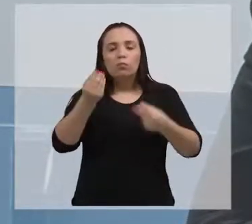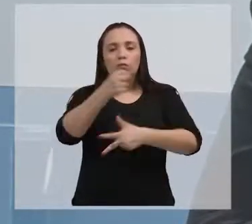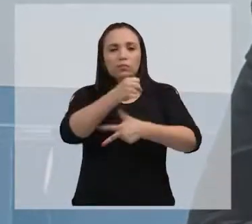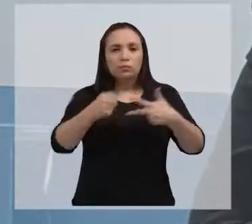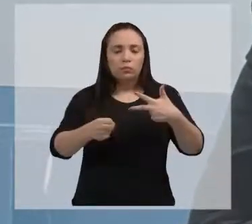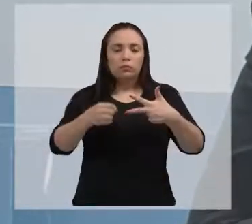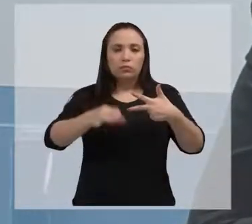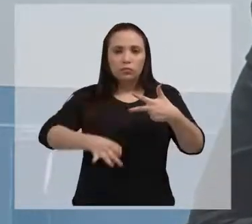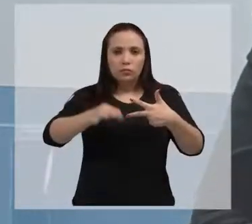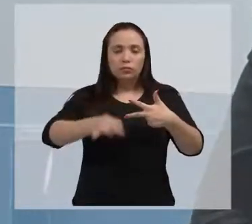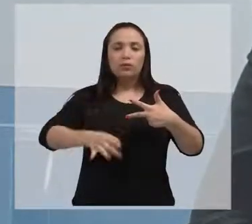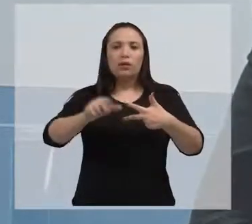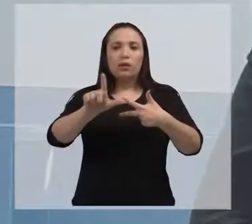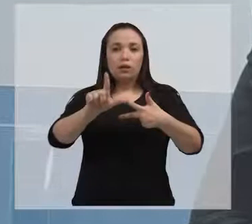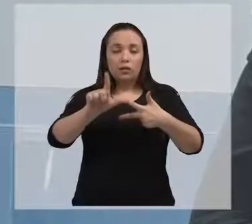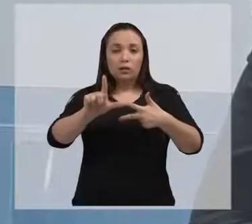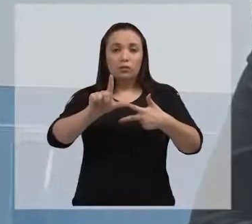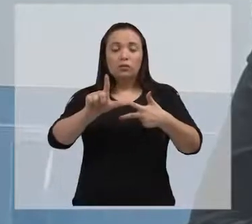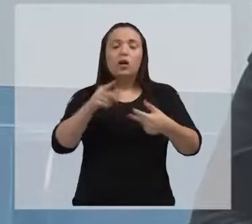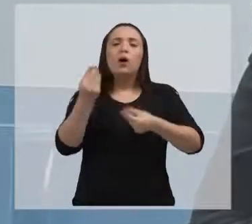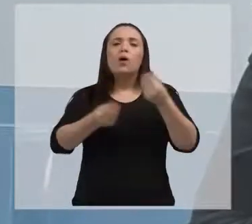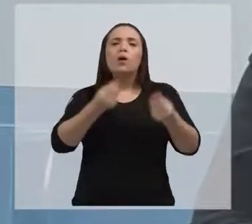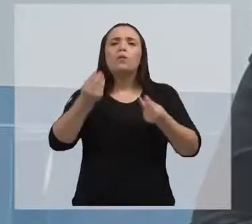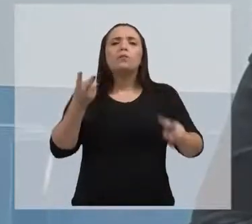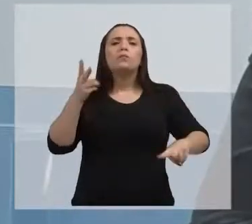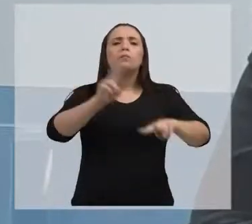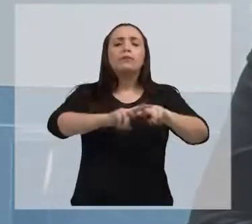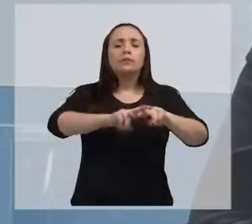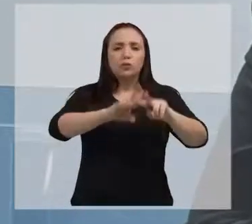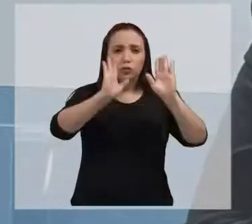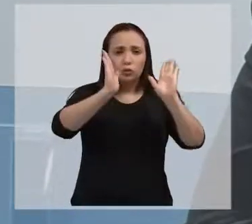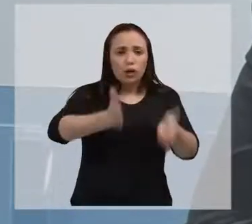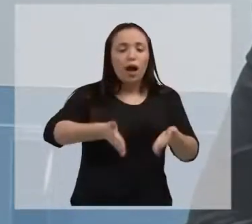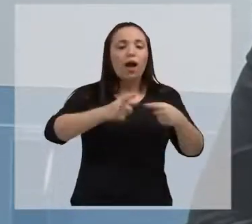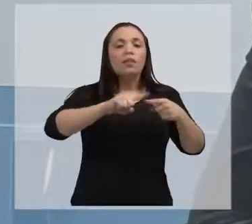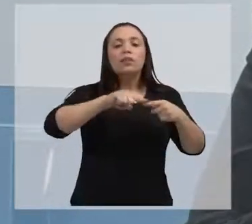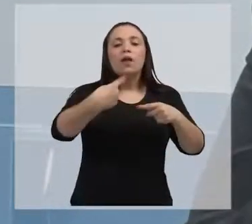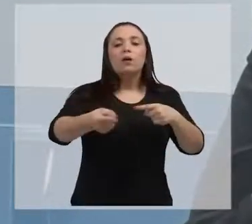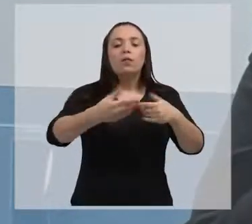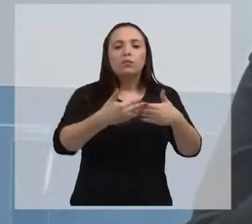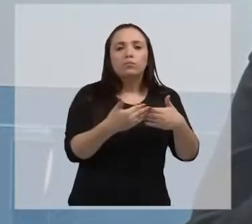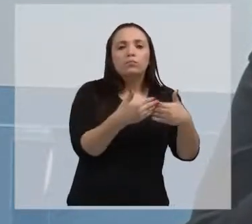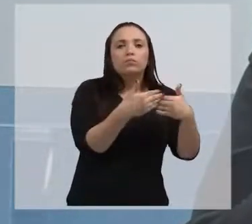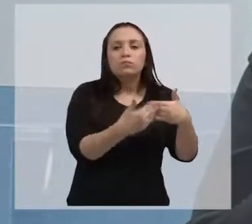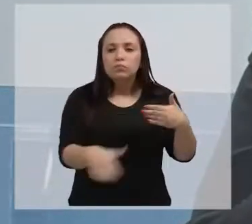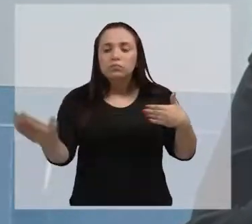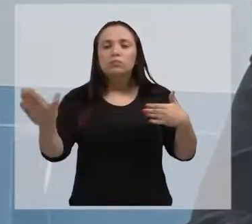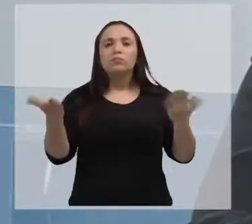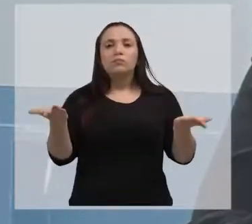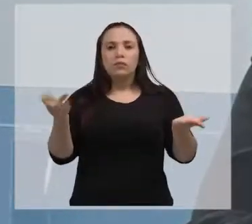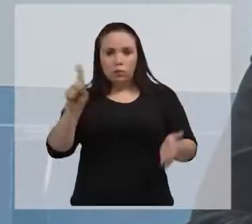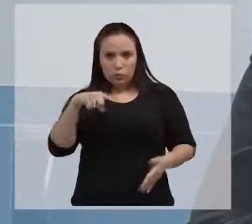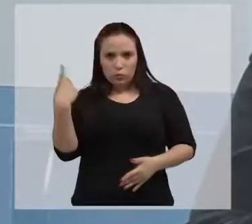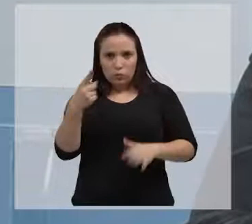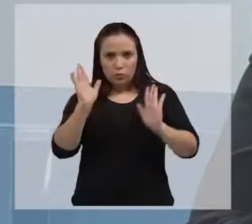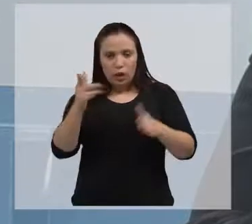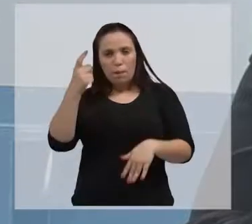né? E os desdobramentos dessa prisão. O que é que aconteceu depois? Era o que se esperava ou